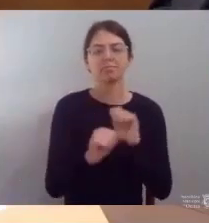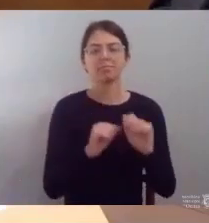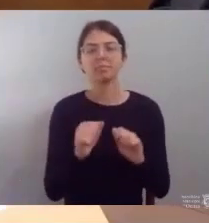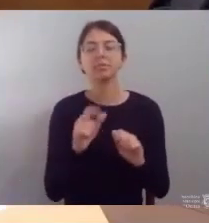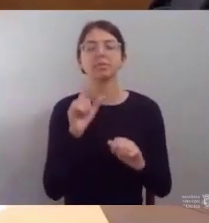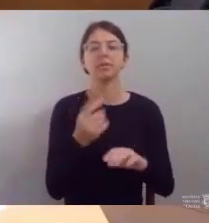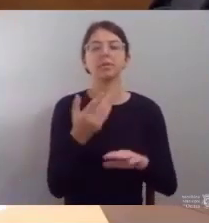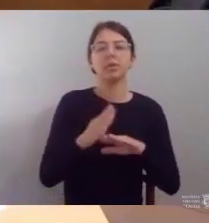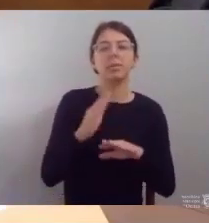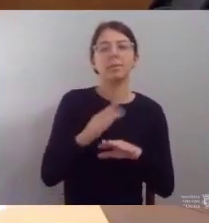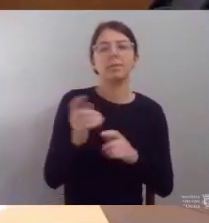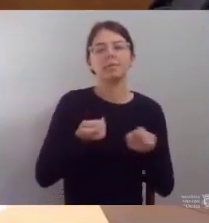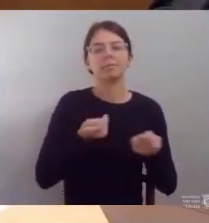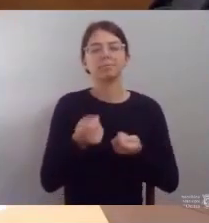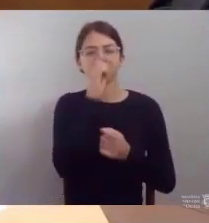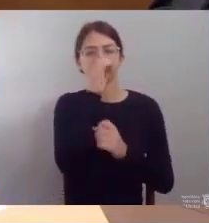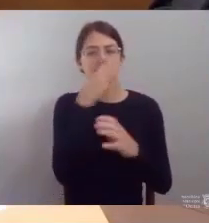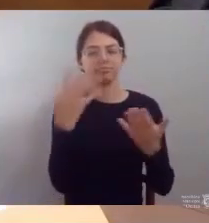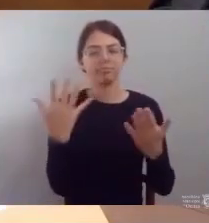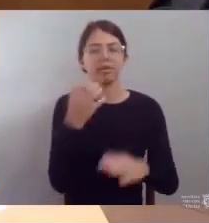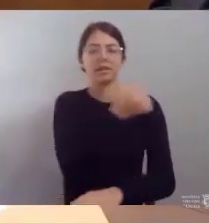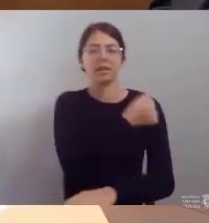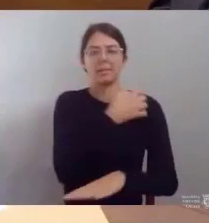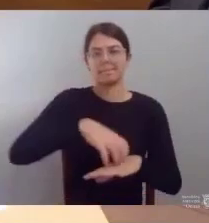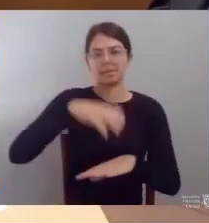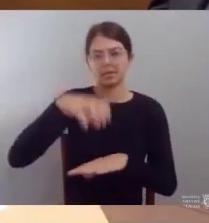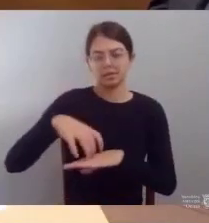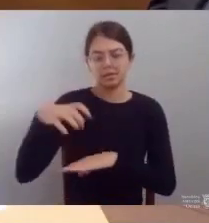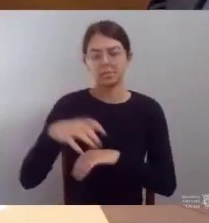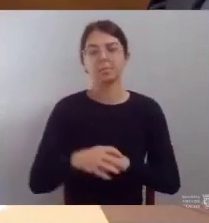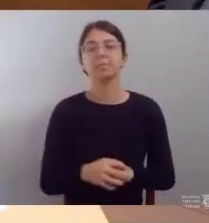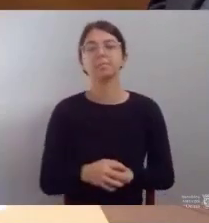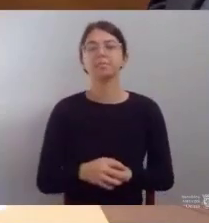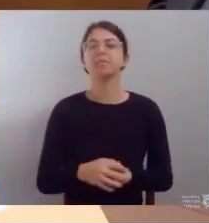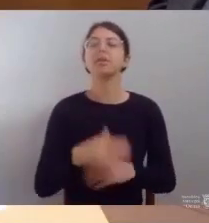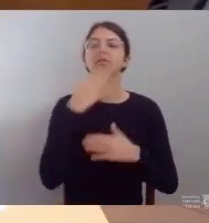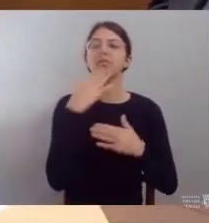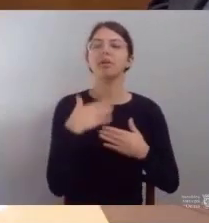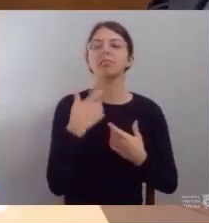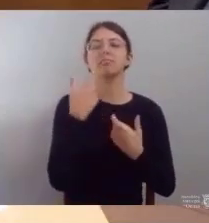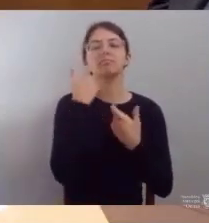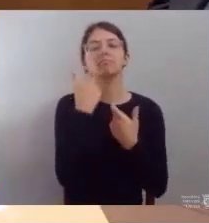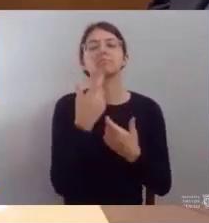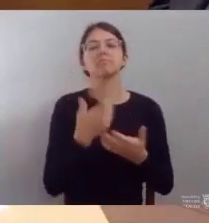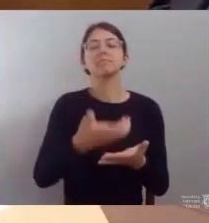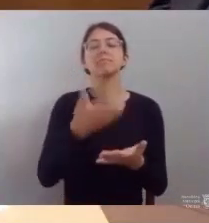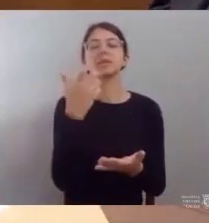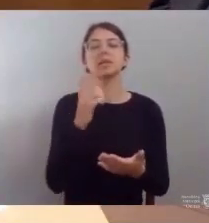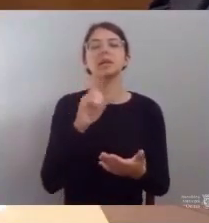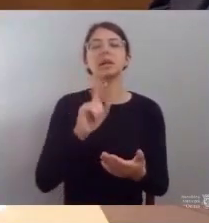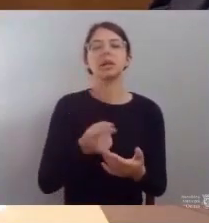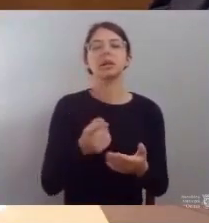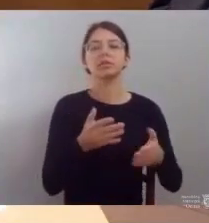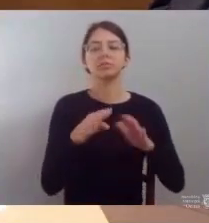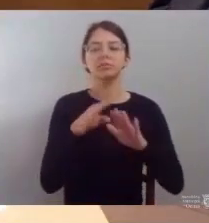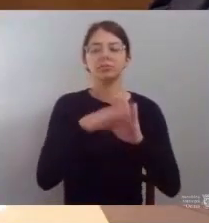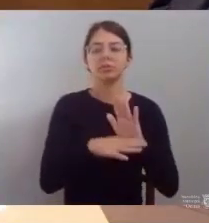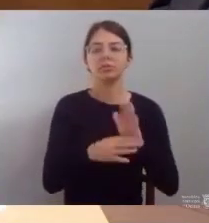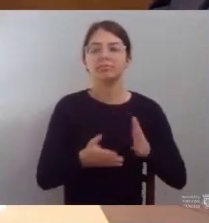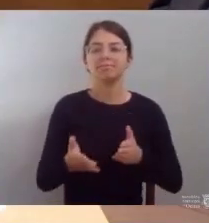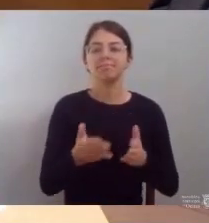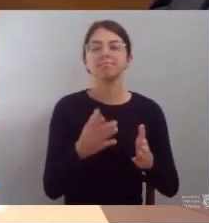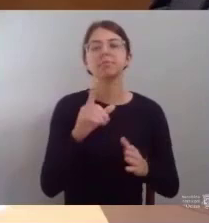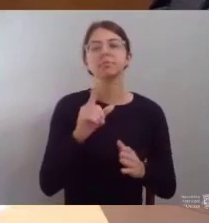gestão ambiental e habitação, permitindo-nos realçar a gestão dos programas estratégicos e de inteligência